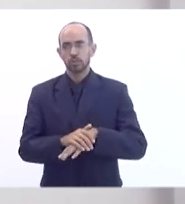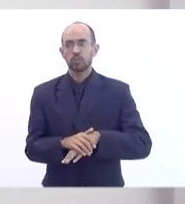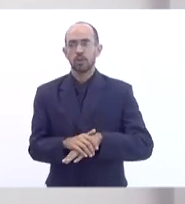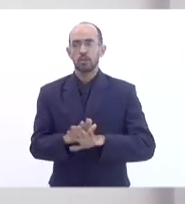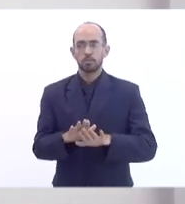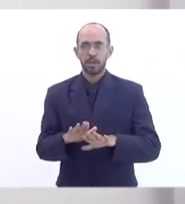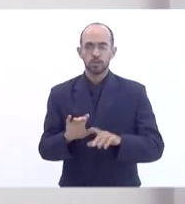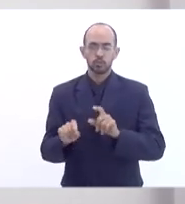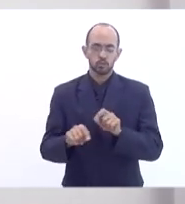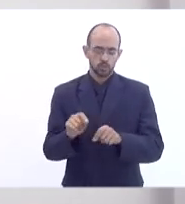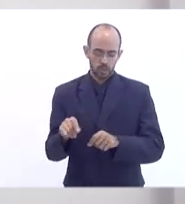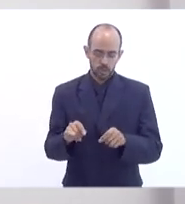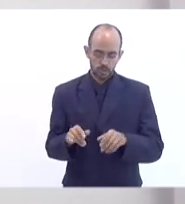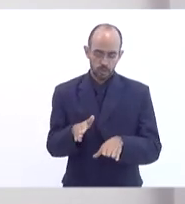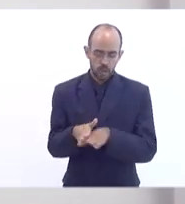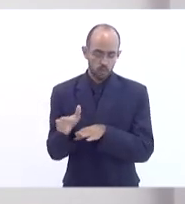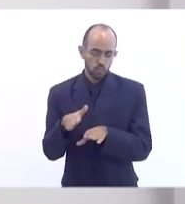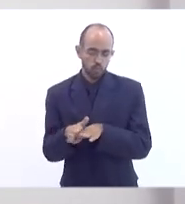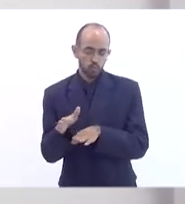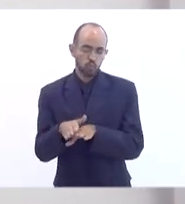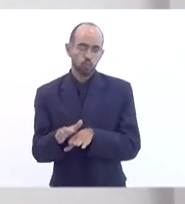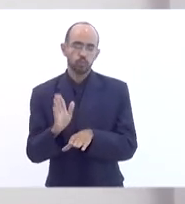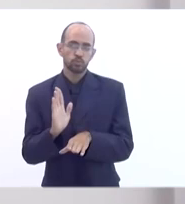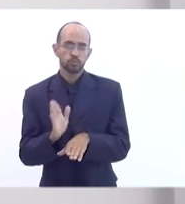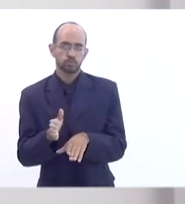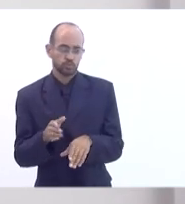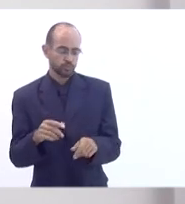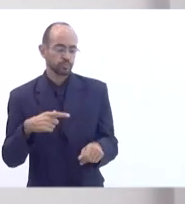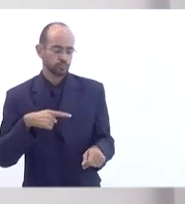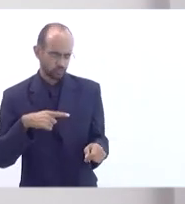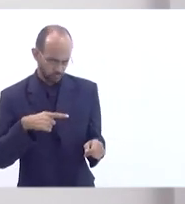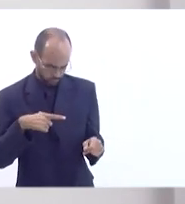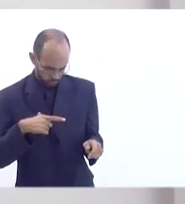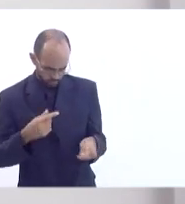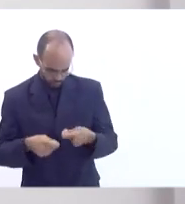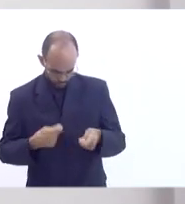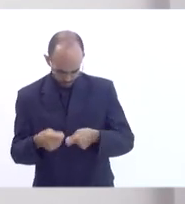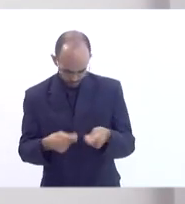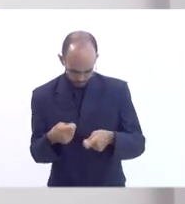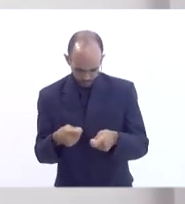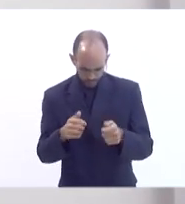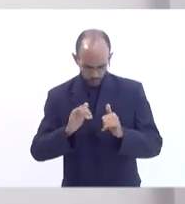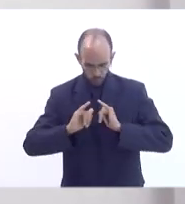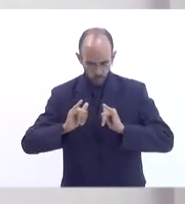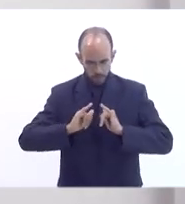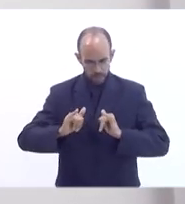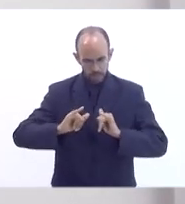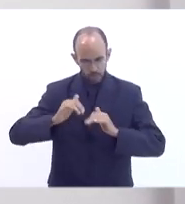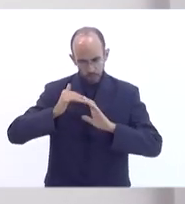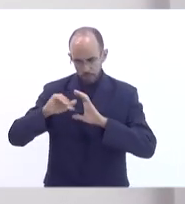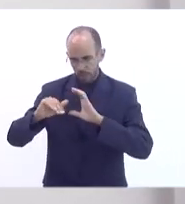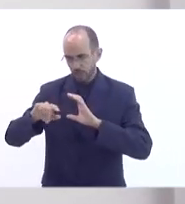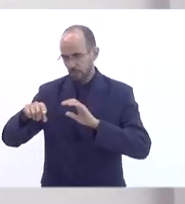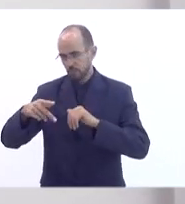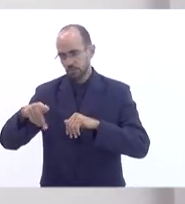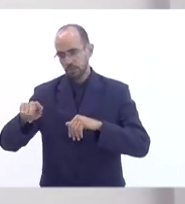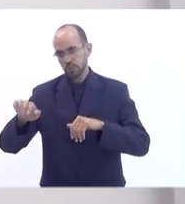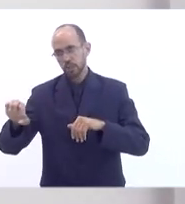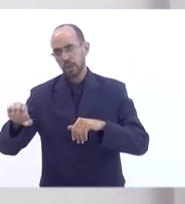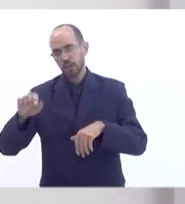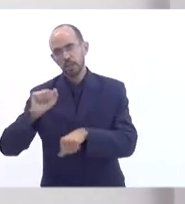mas está instrução nós temos tramitado muita informação para peji e aguardamos O Retorno deles